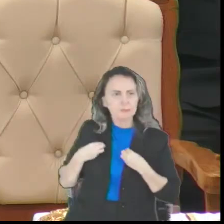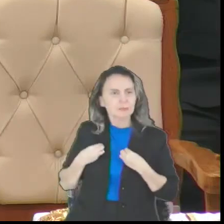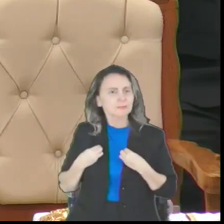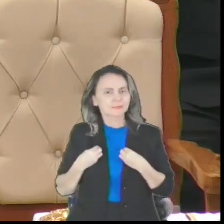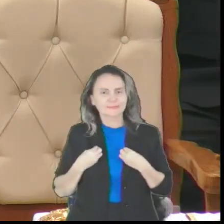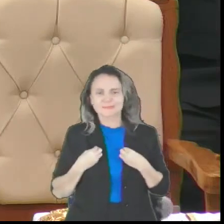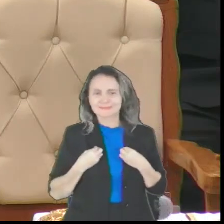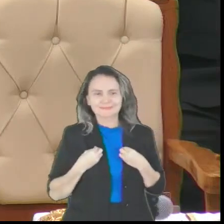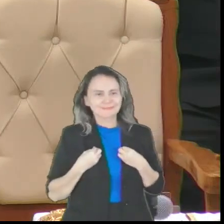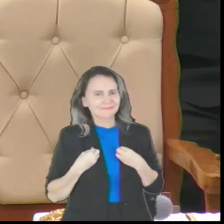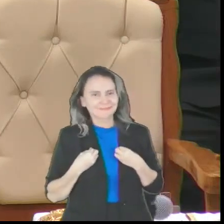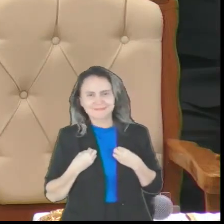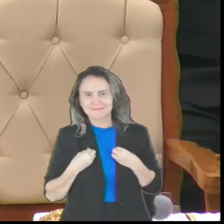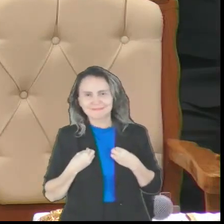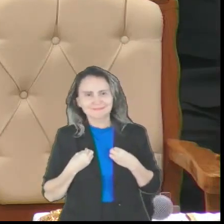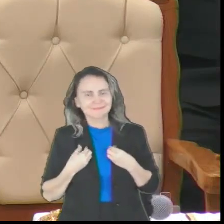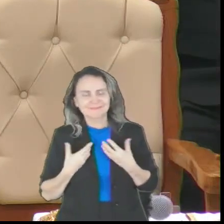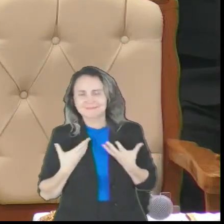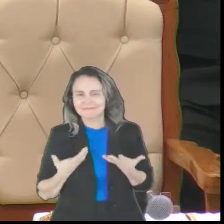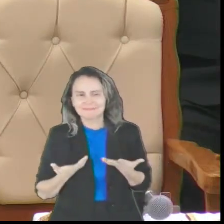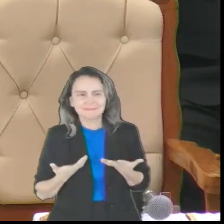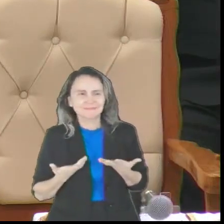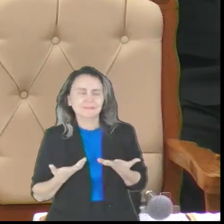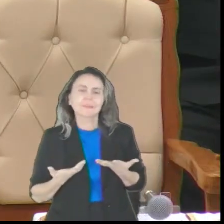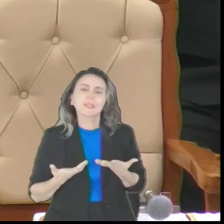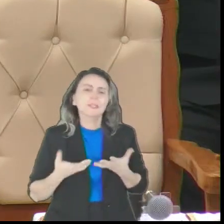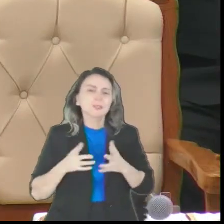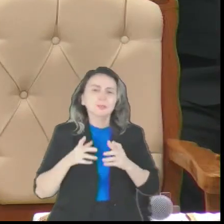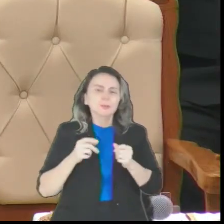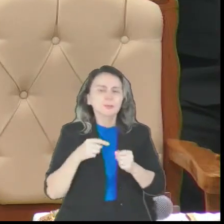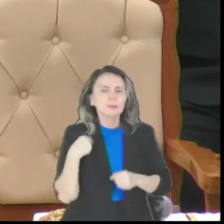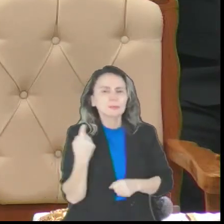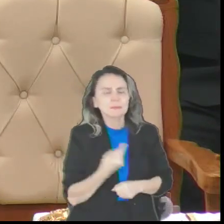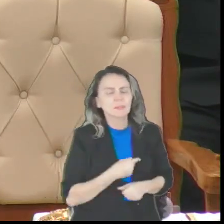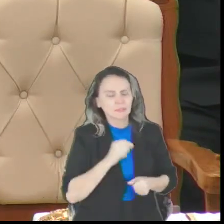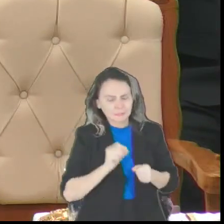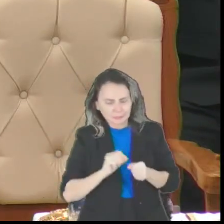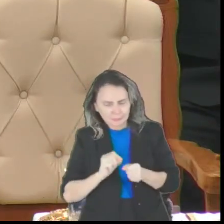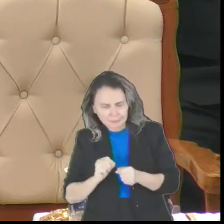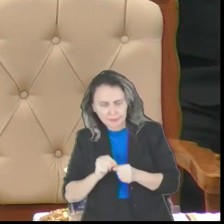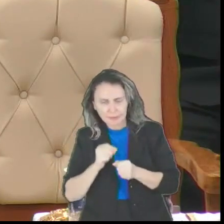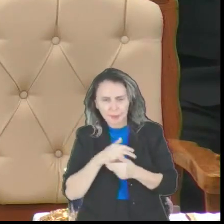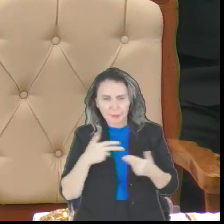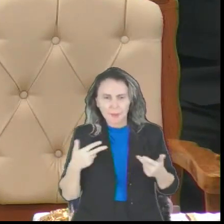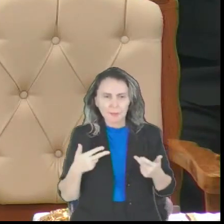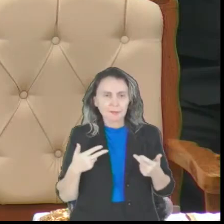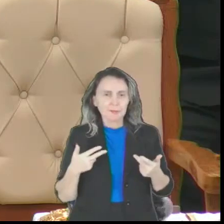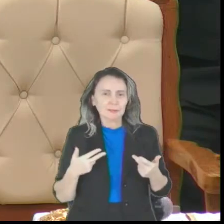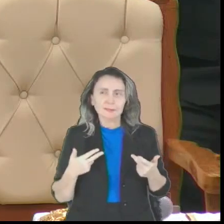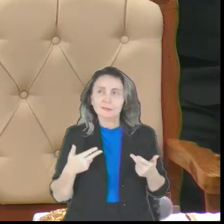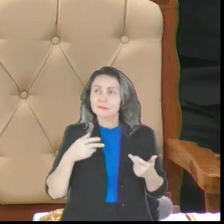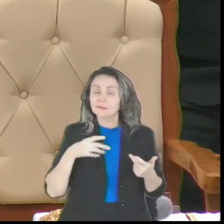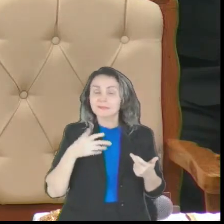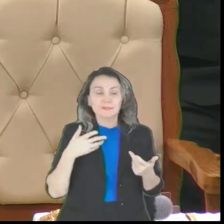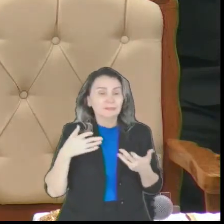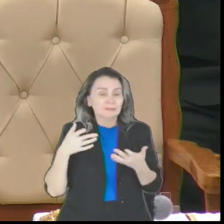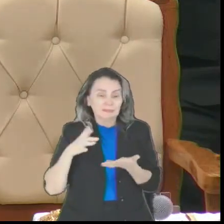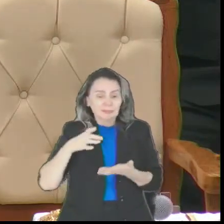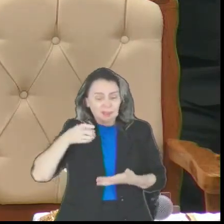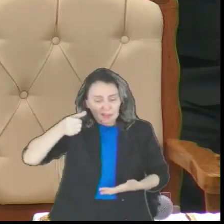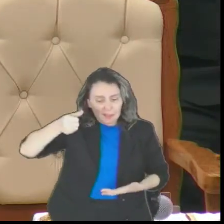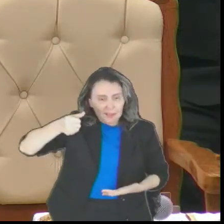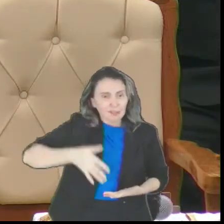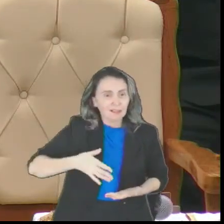vai poder fazer nada para pagar a Deus. Tudo que nós façamos, irmãos, é nada diante disso. A graça